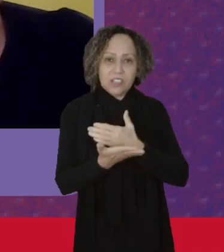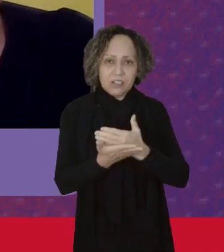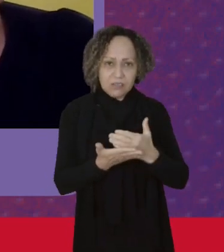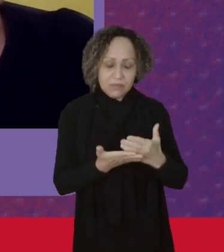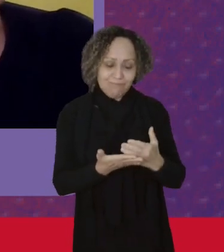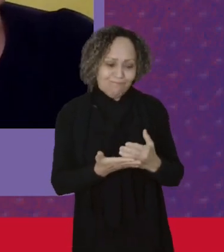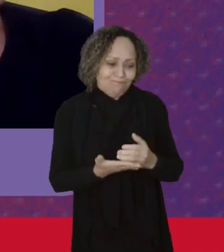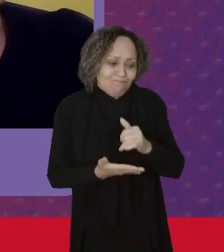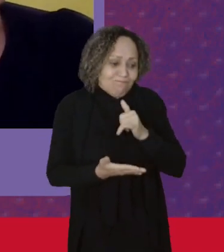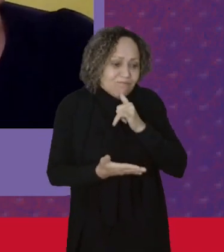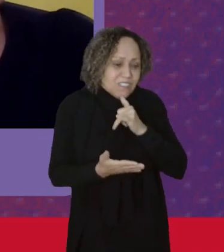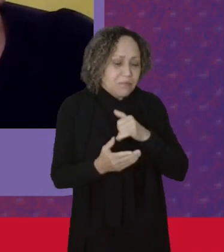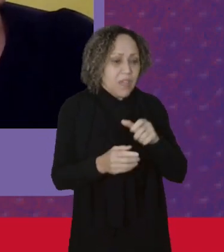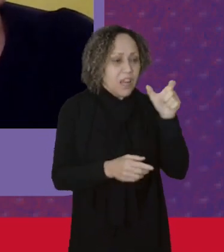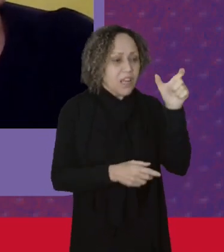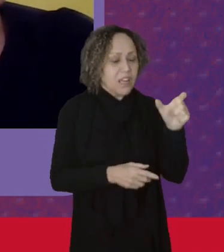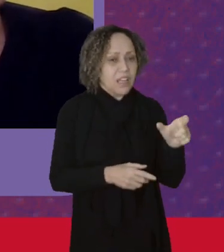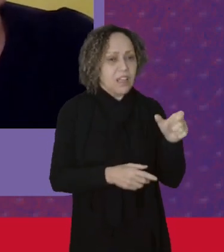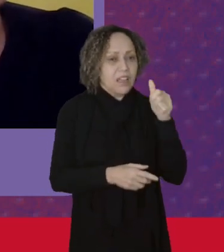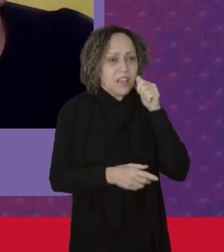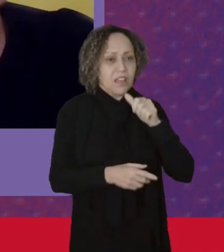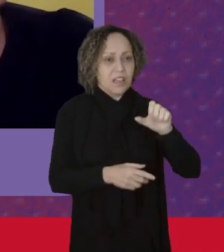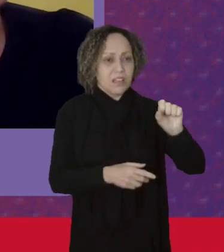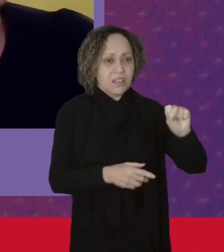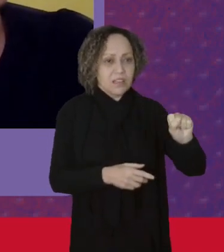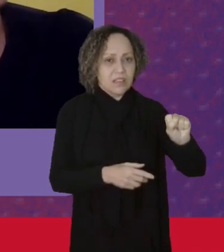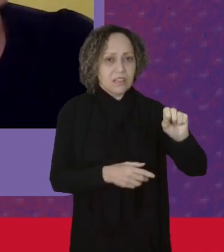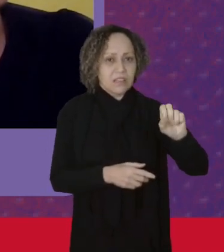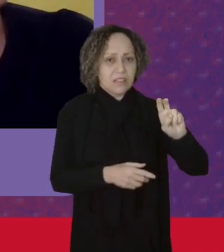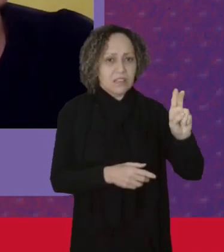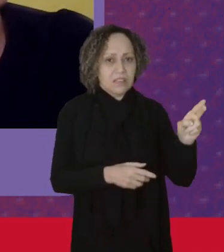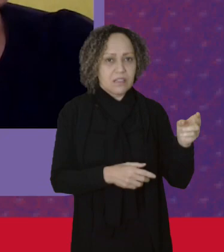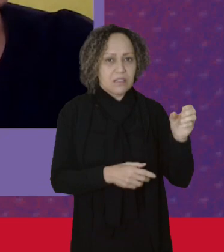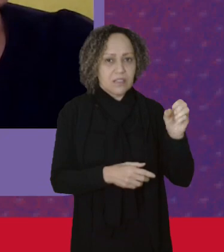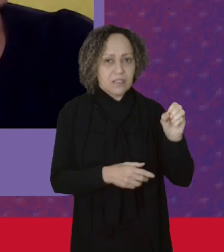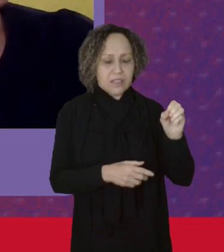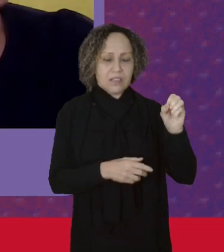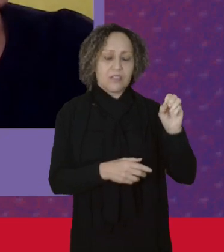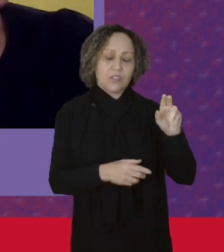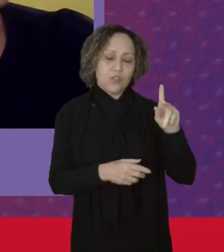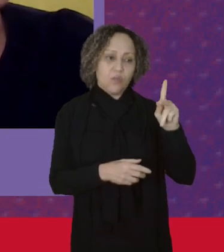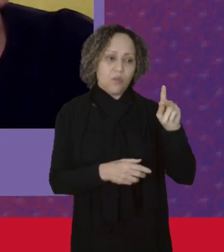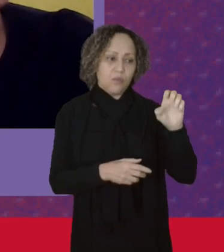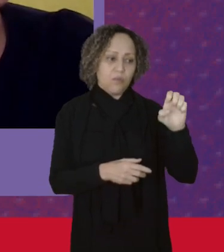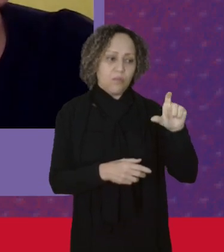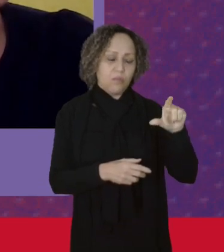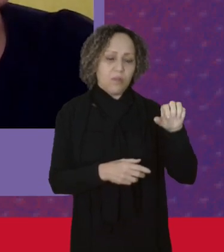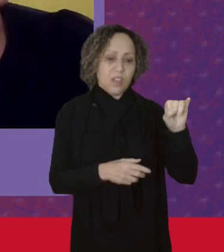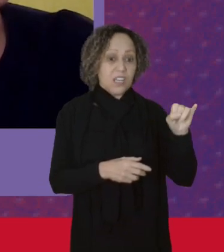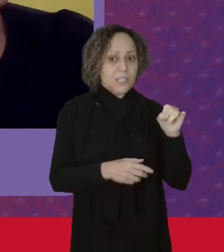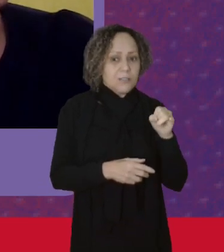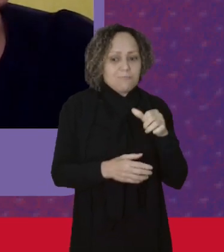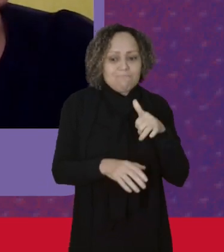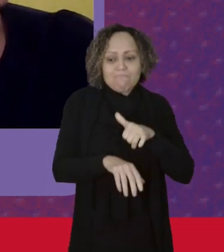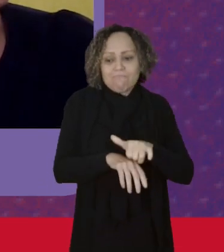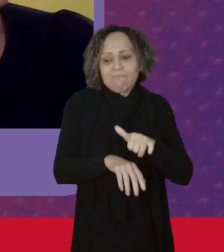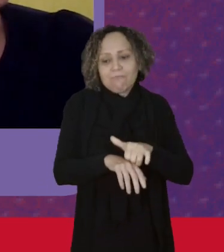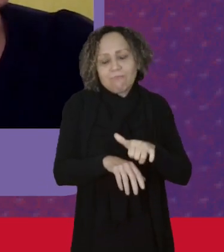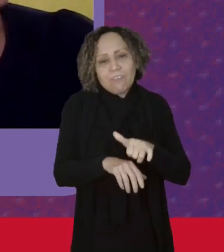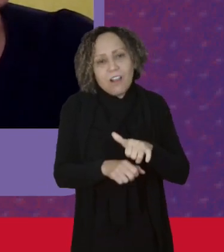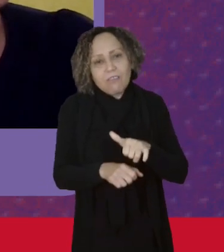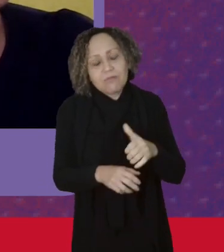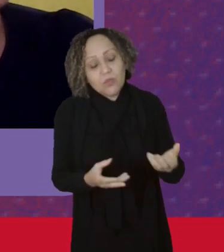não pôde participar hoje, mas vamos ter um debate, então, com as nossas duas